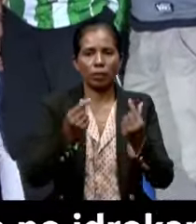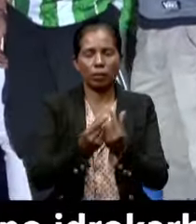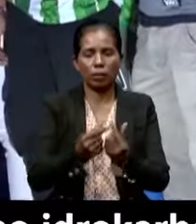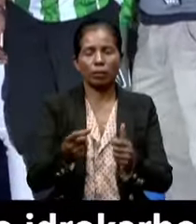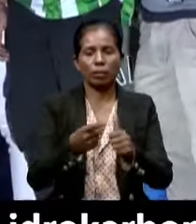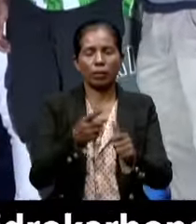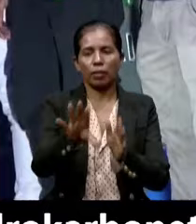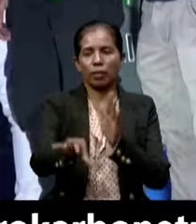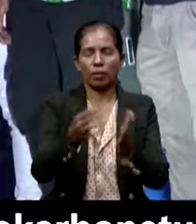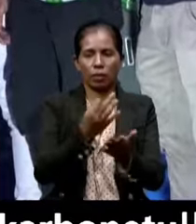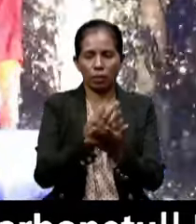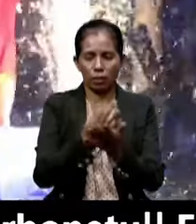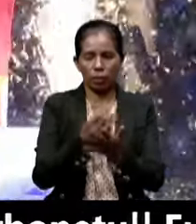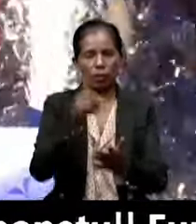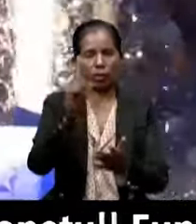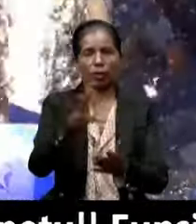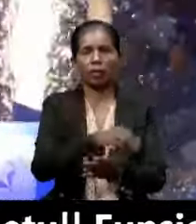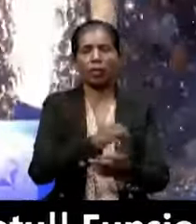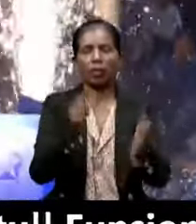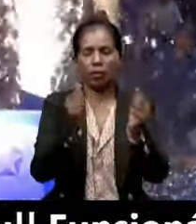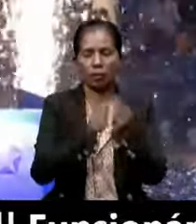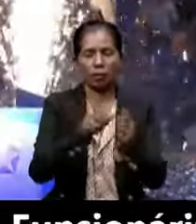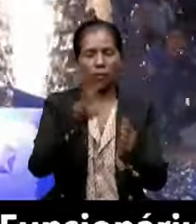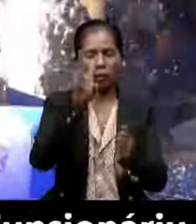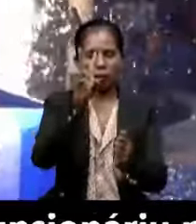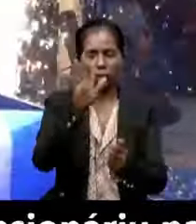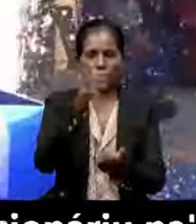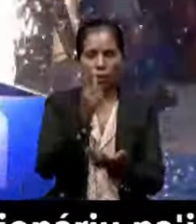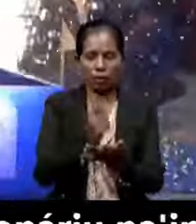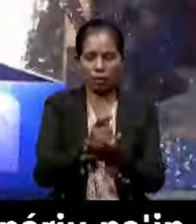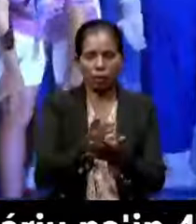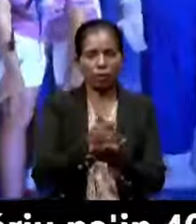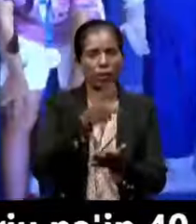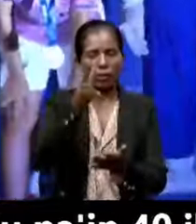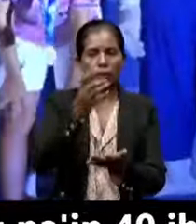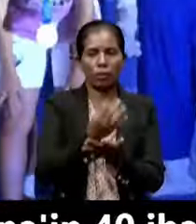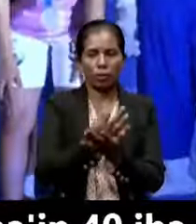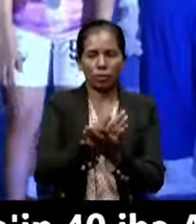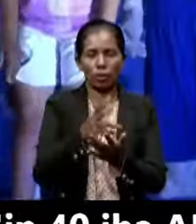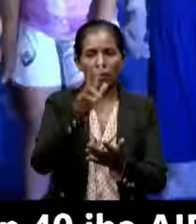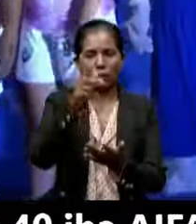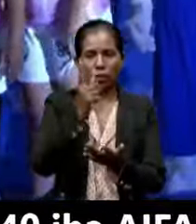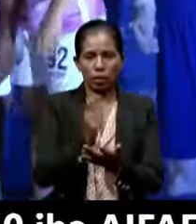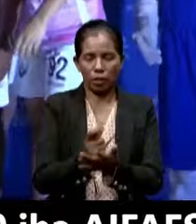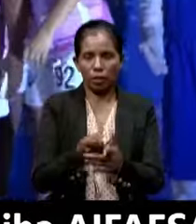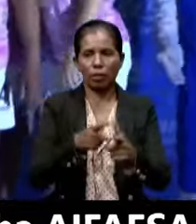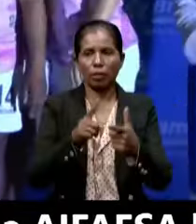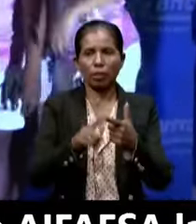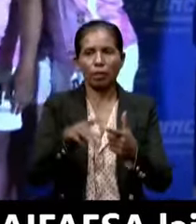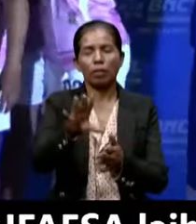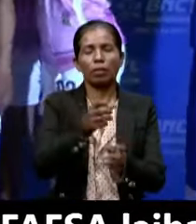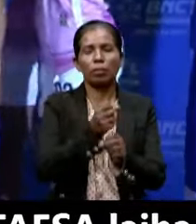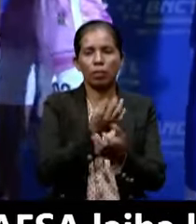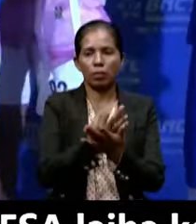primeiro lugar se retan trofi ida ho Osan Montante Rihun Lima, segundo lugar si Osan Montante Rihun Tolu, terceiro lugar